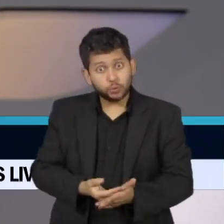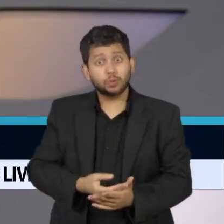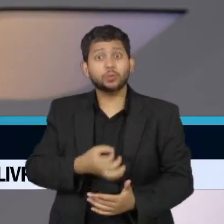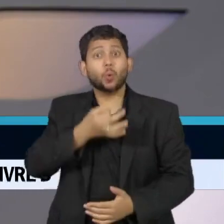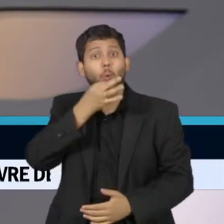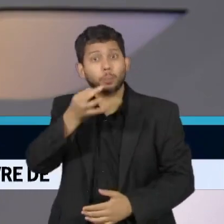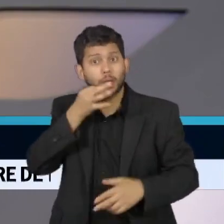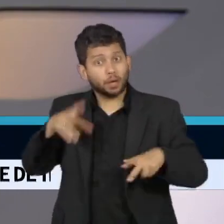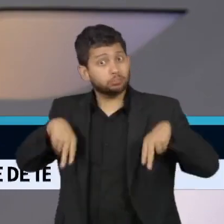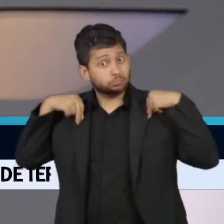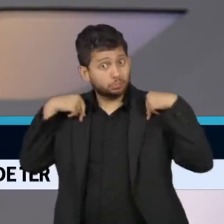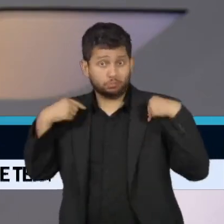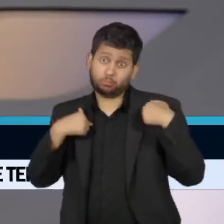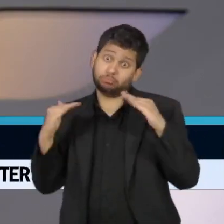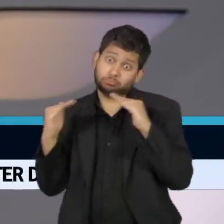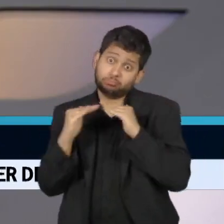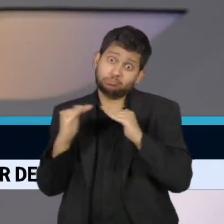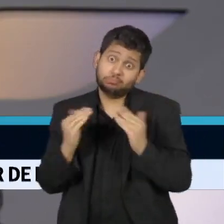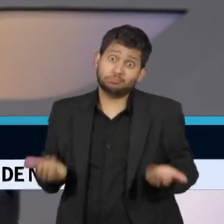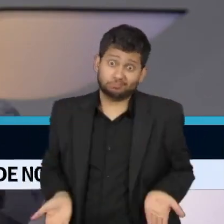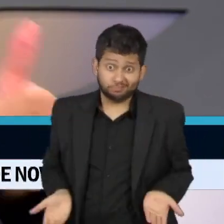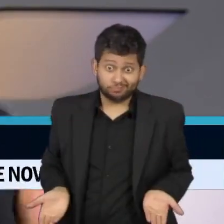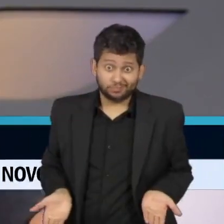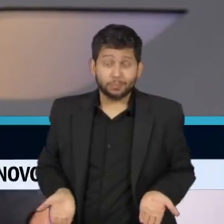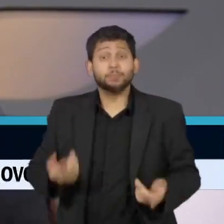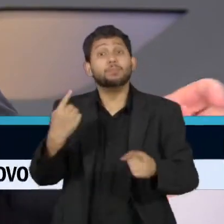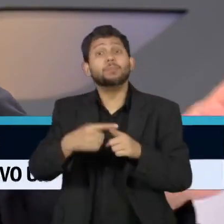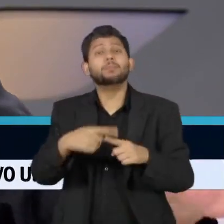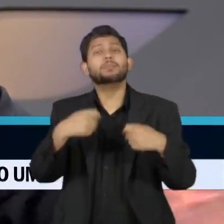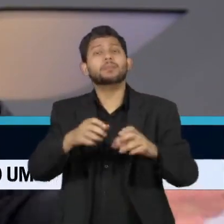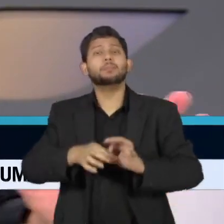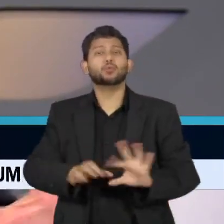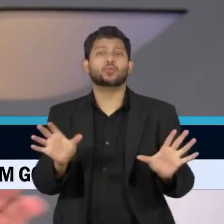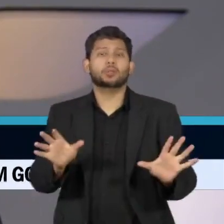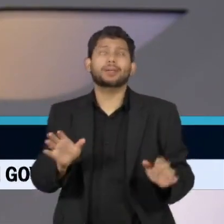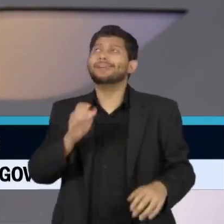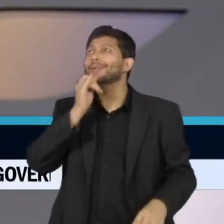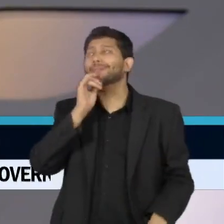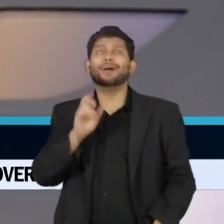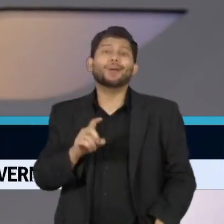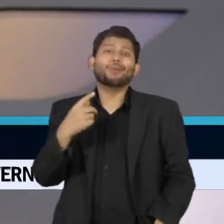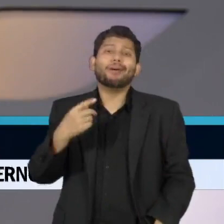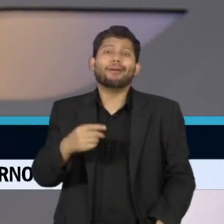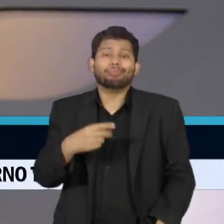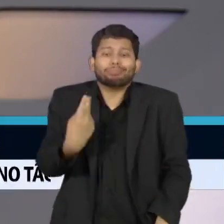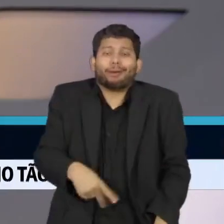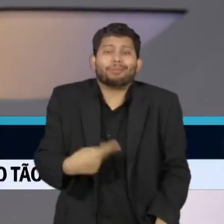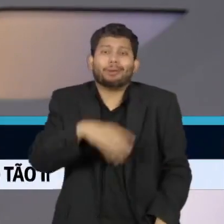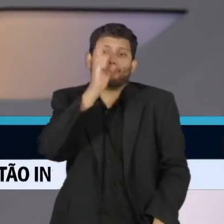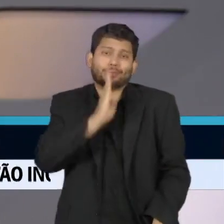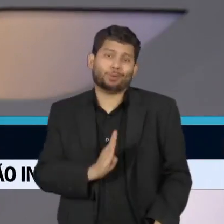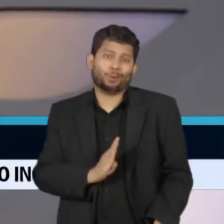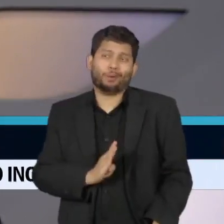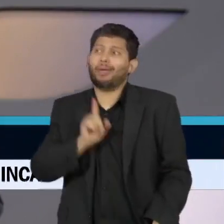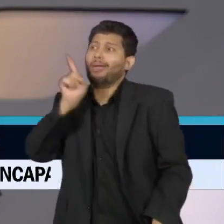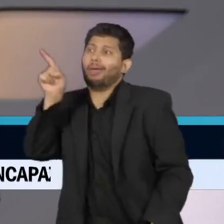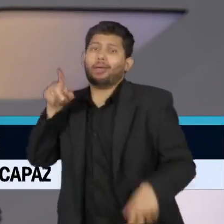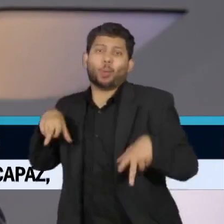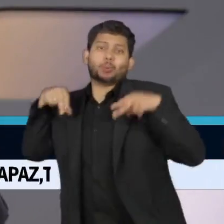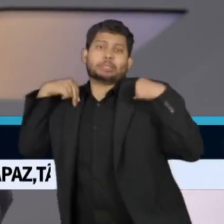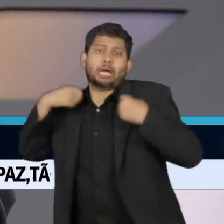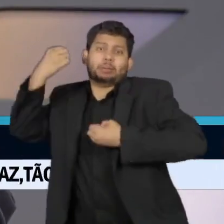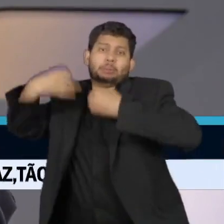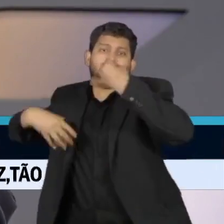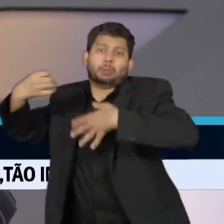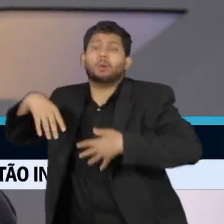do Gonçalo, que você tem que permitir, isso acontece, não é que é alguma coisa do Brasil, não é o Gonçalo que está falando, são